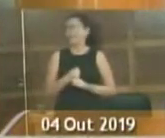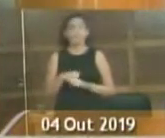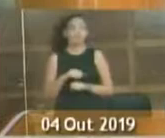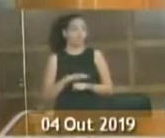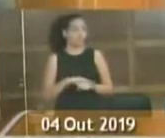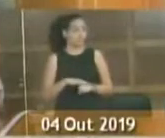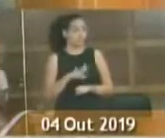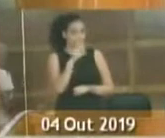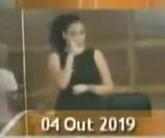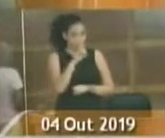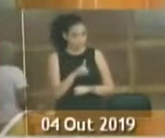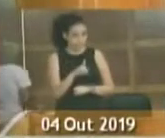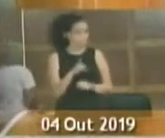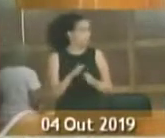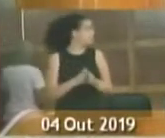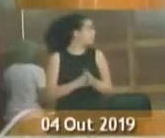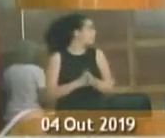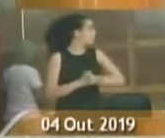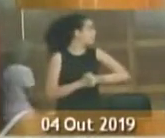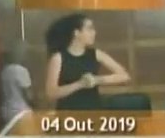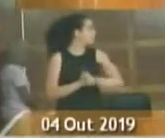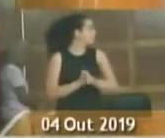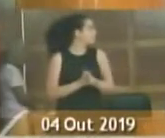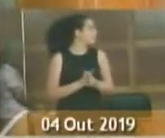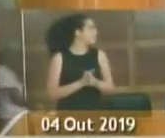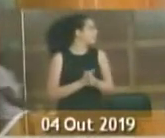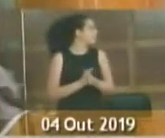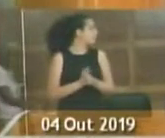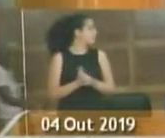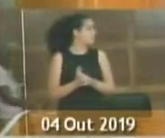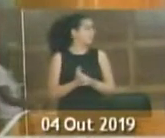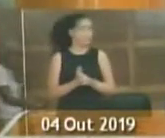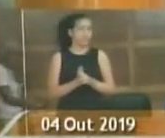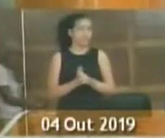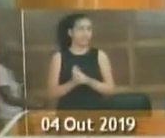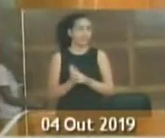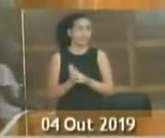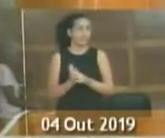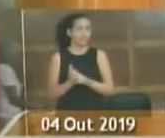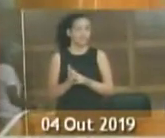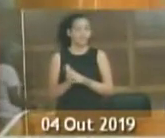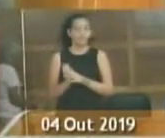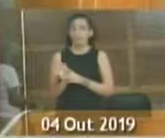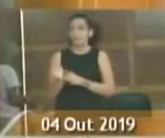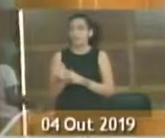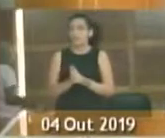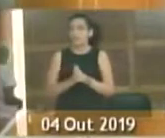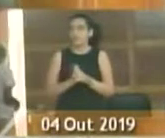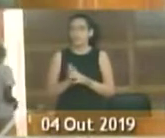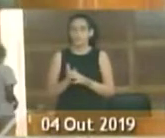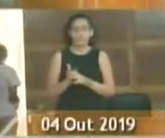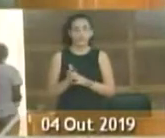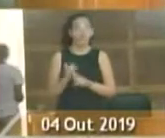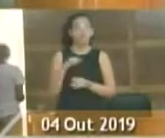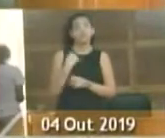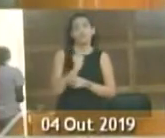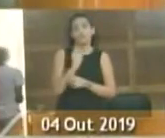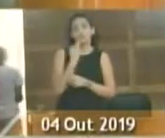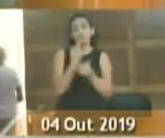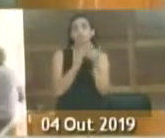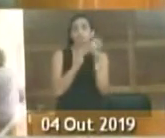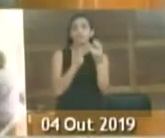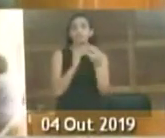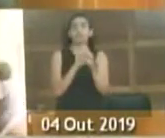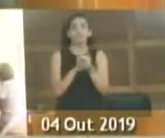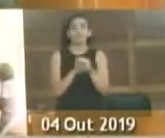com a diretora, vou marcar para a Luana vir trazendo gente, mais... Aí a gente fala da outra, da isso,